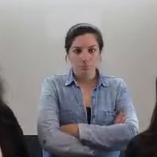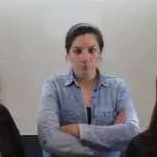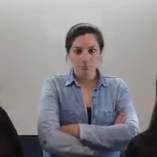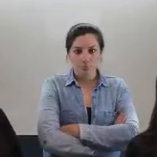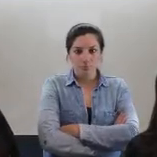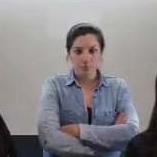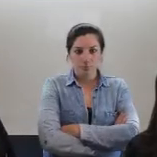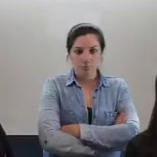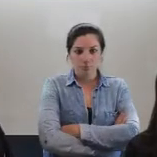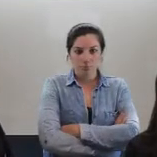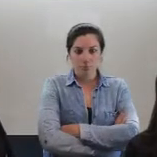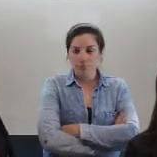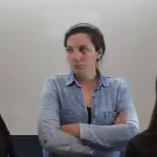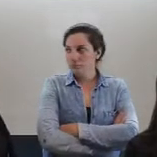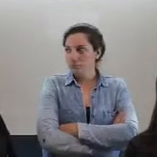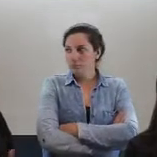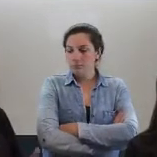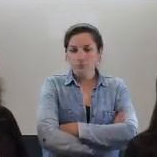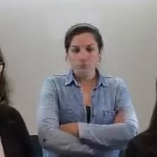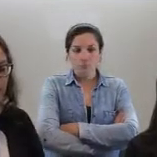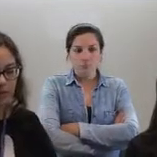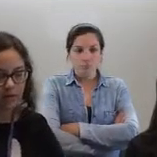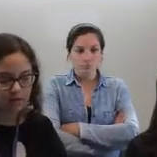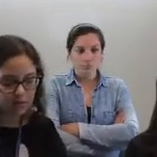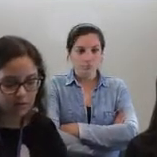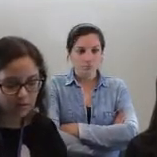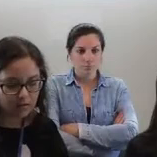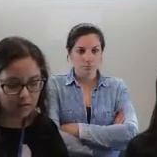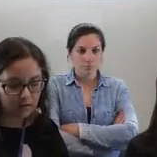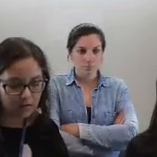pesquisa que ela tem, deixa eu dar uma olhadinha, uma pesquisa bibliográfica.